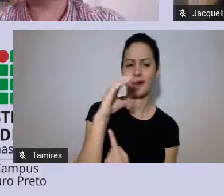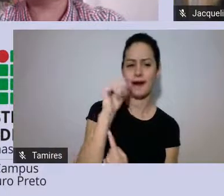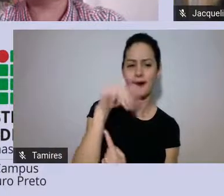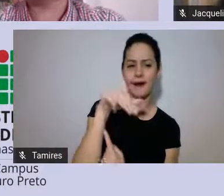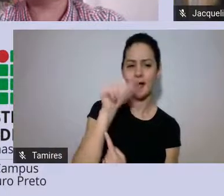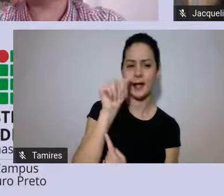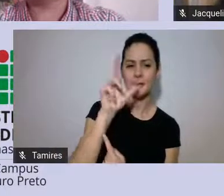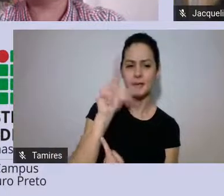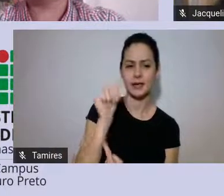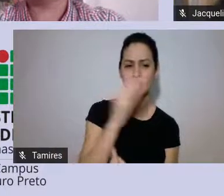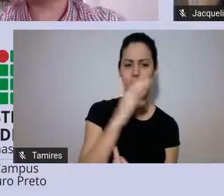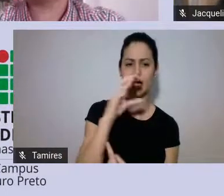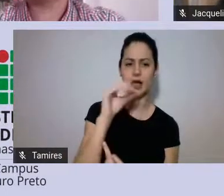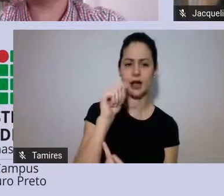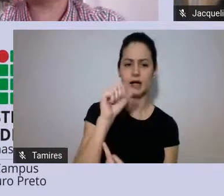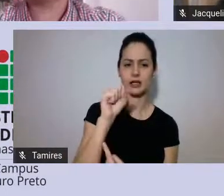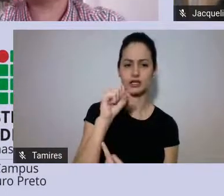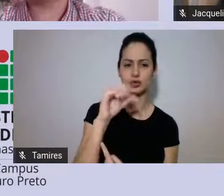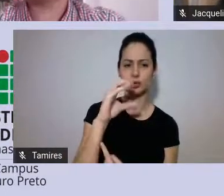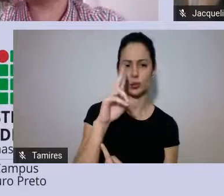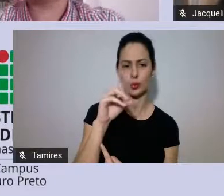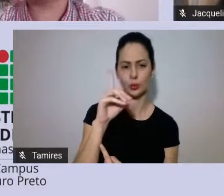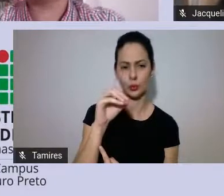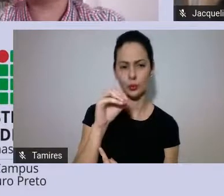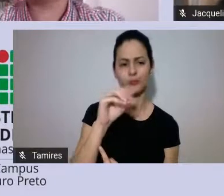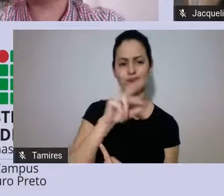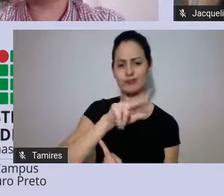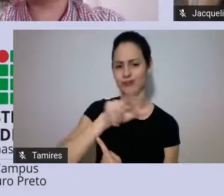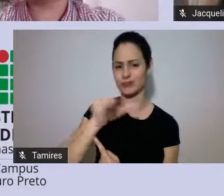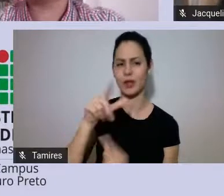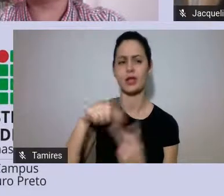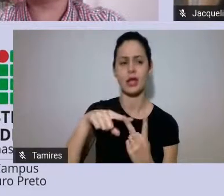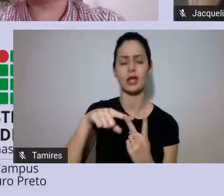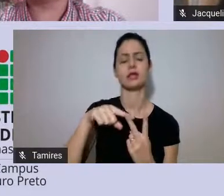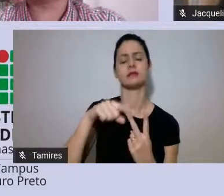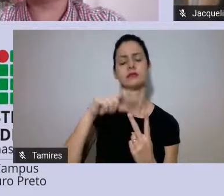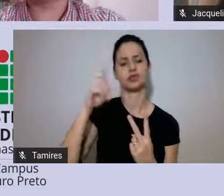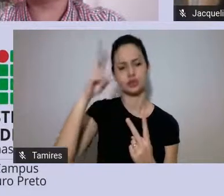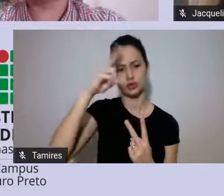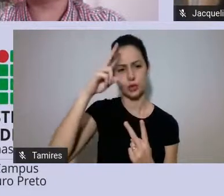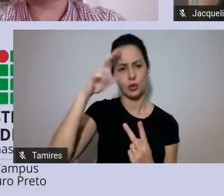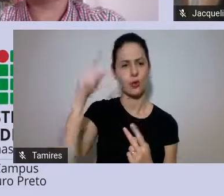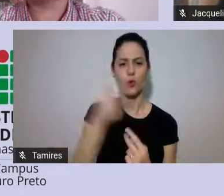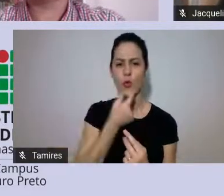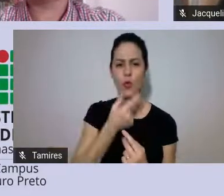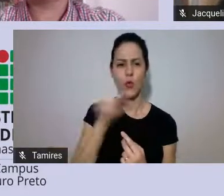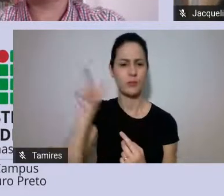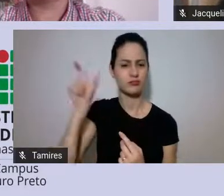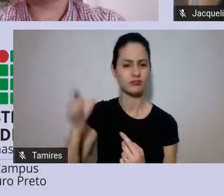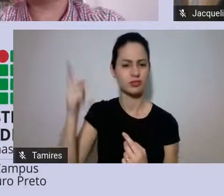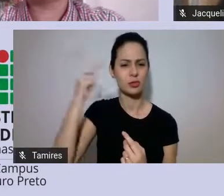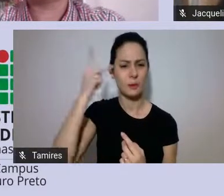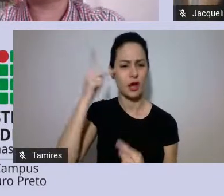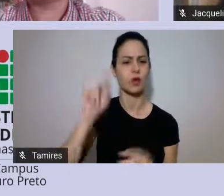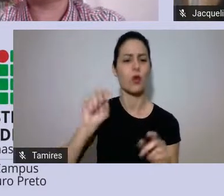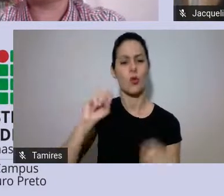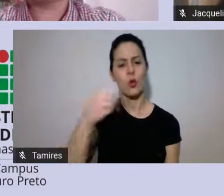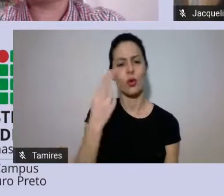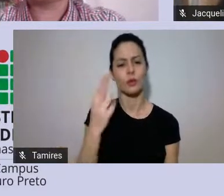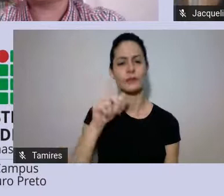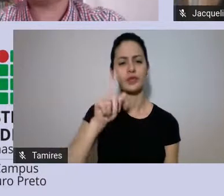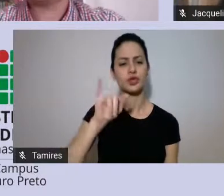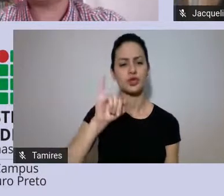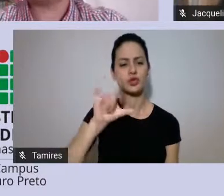em Minas Gerais, Sérgio Buarque de Holanda, para a história de São Paulo, ou Gilberto Freire, falando sobre o